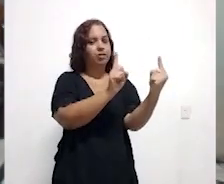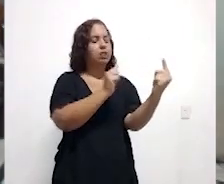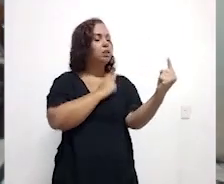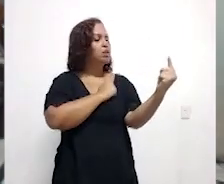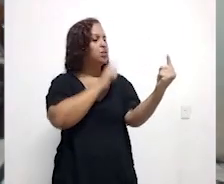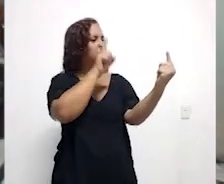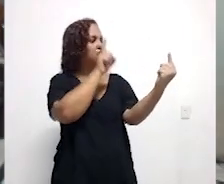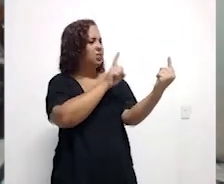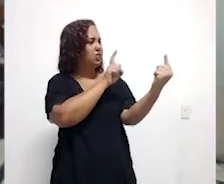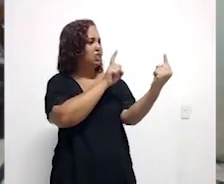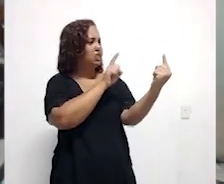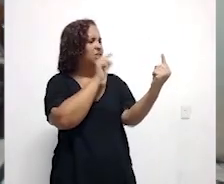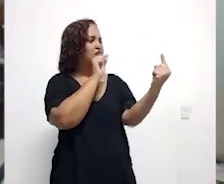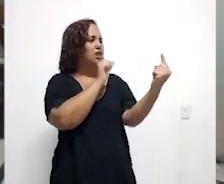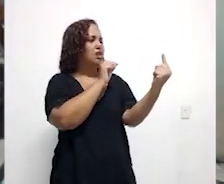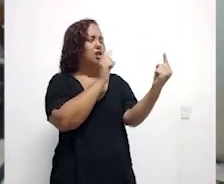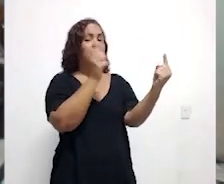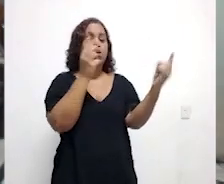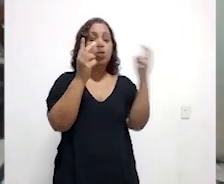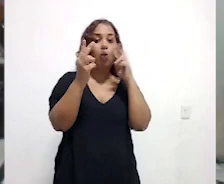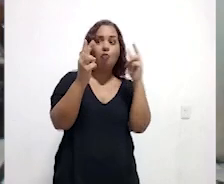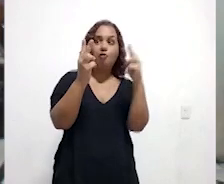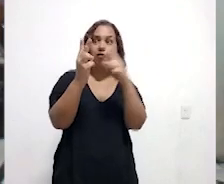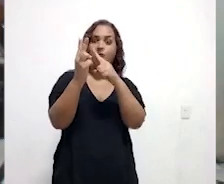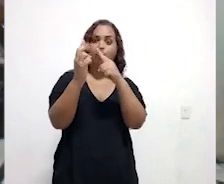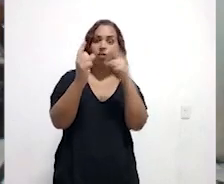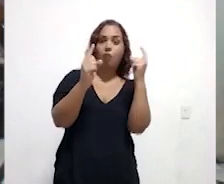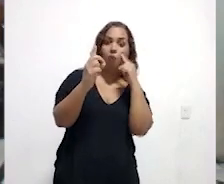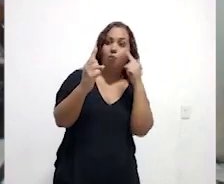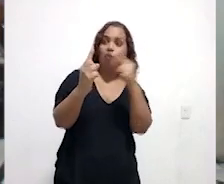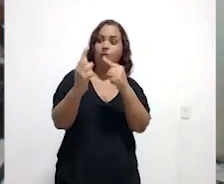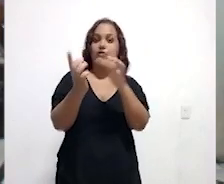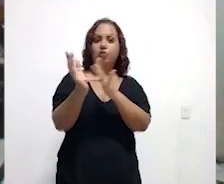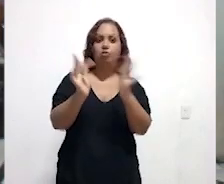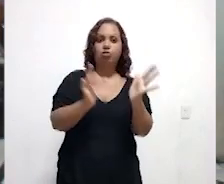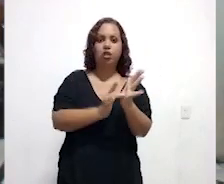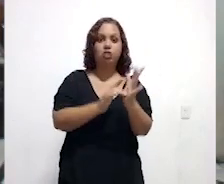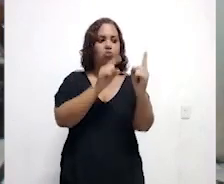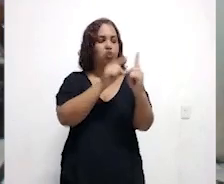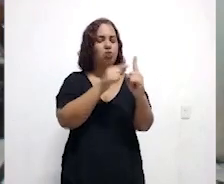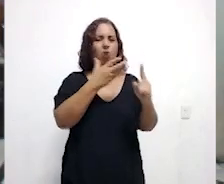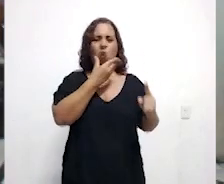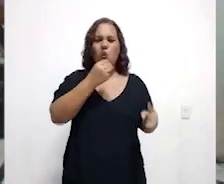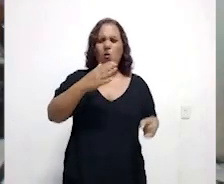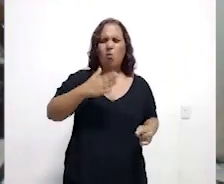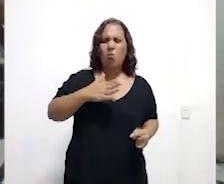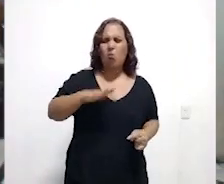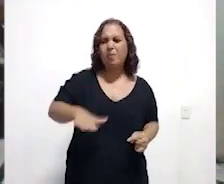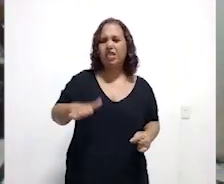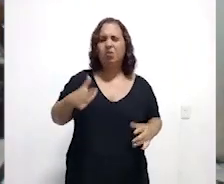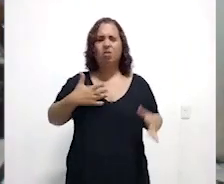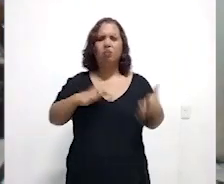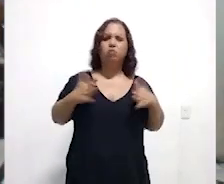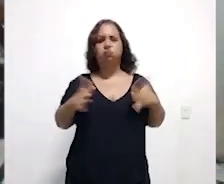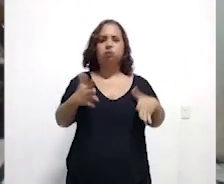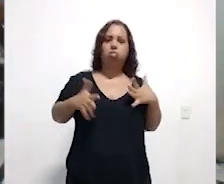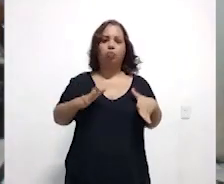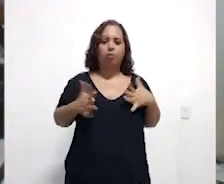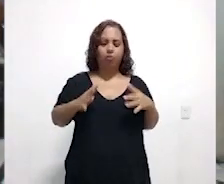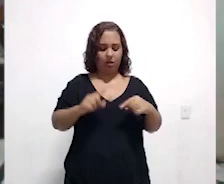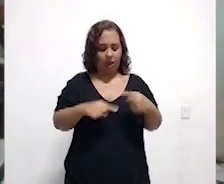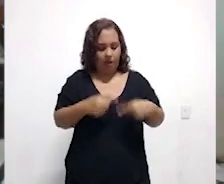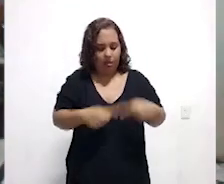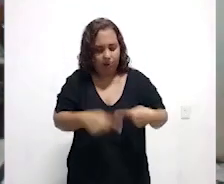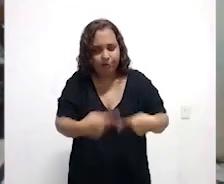uma convulsão no menino. Este caiu no chão e começou a rolar, espumando pela boca.